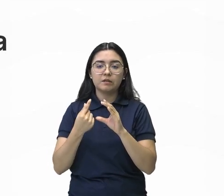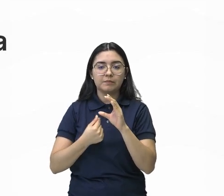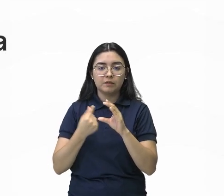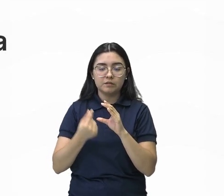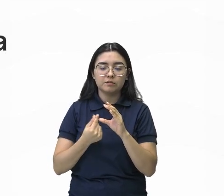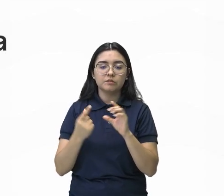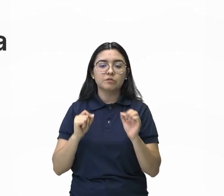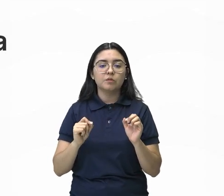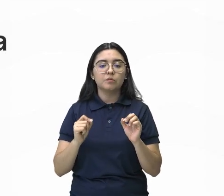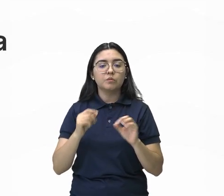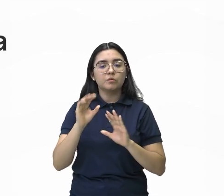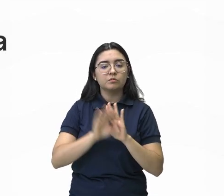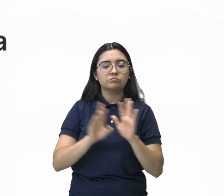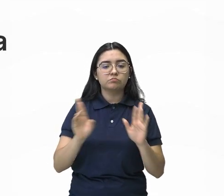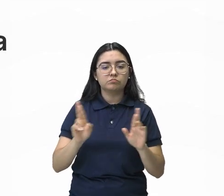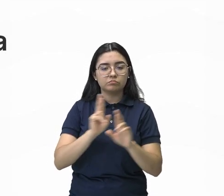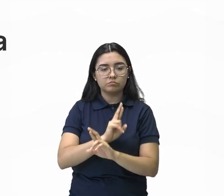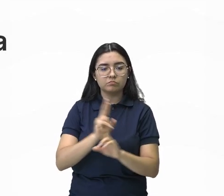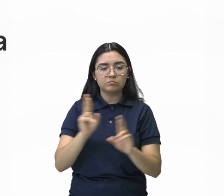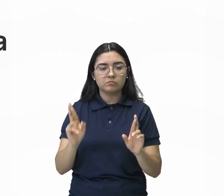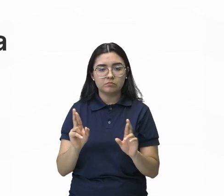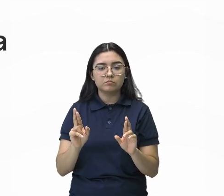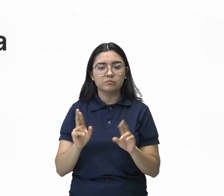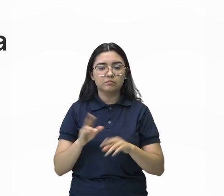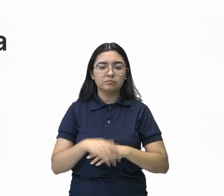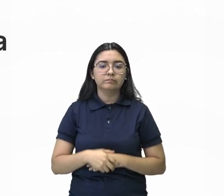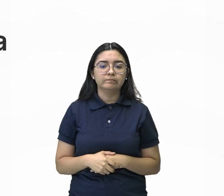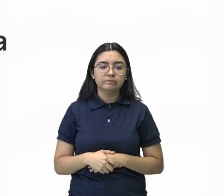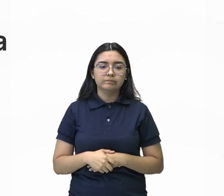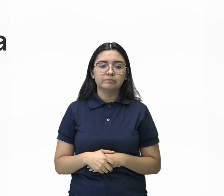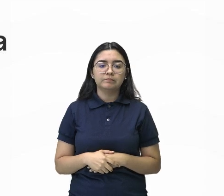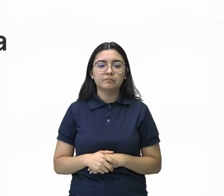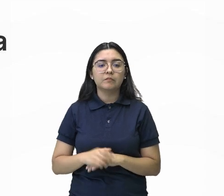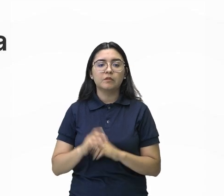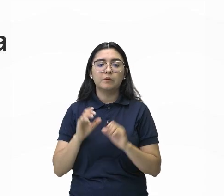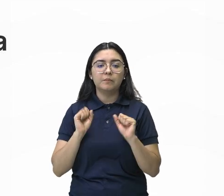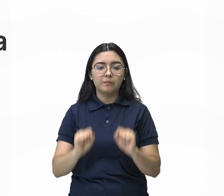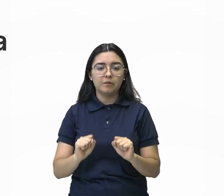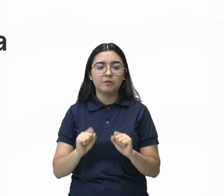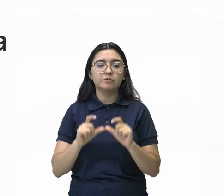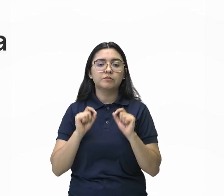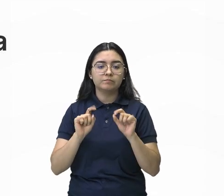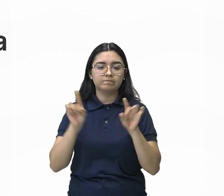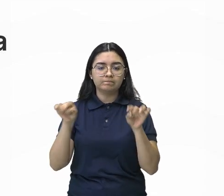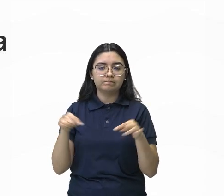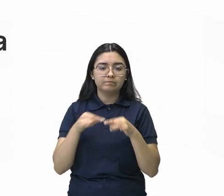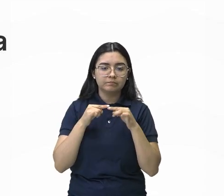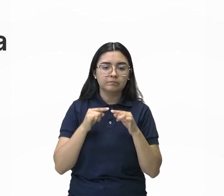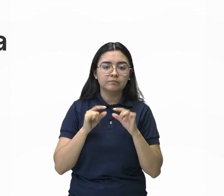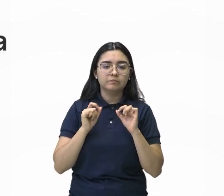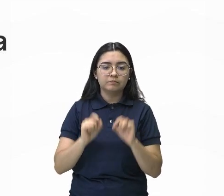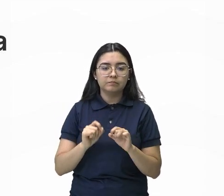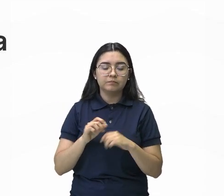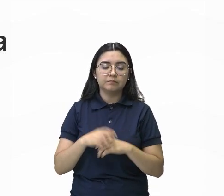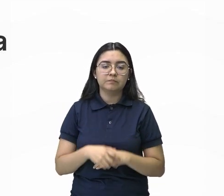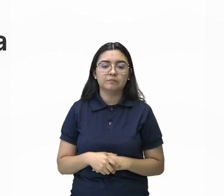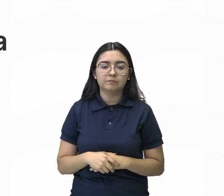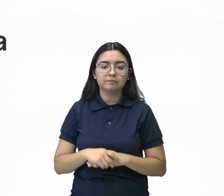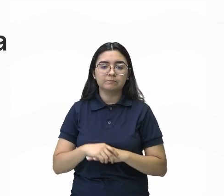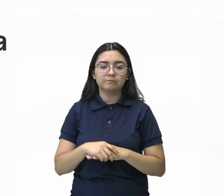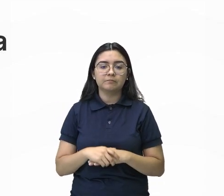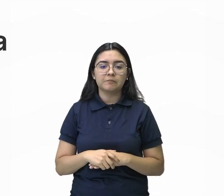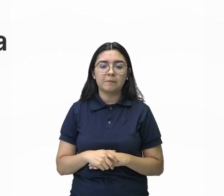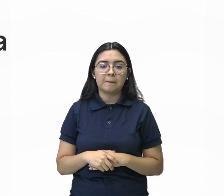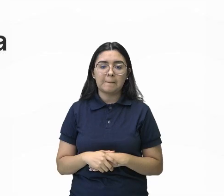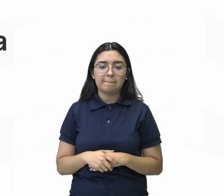se relacionam de forma complexa e que podem colidir entre si.